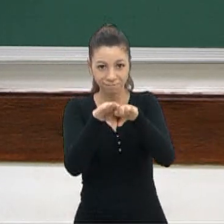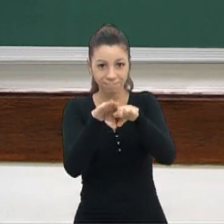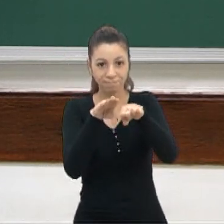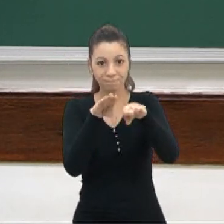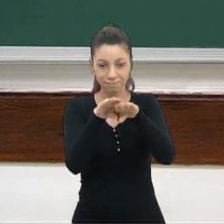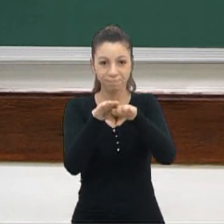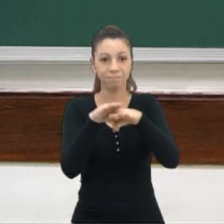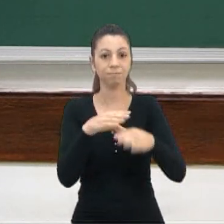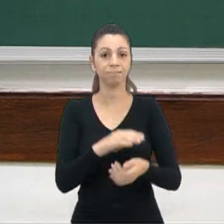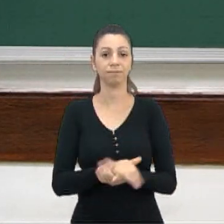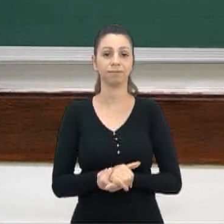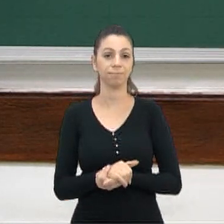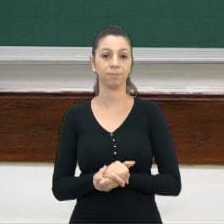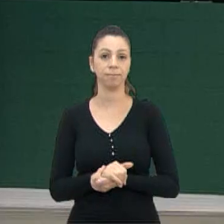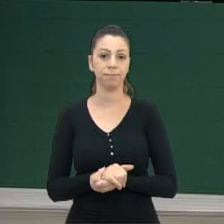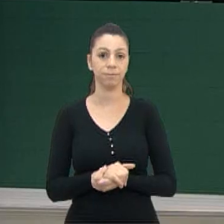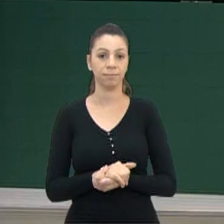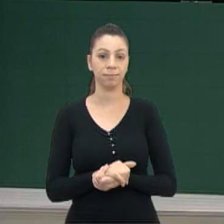tectônicas.